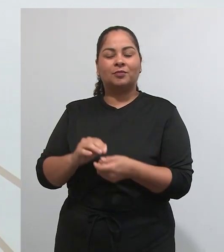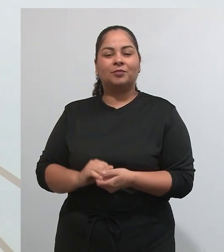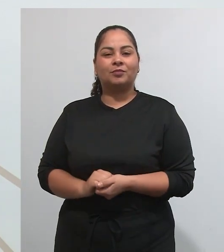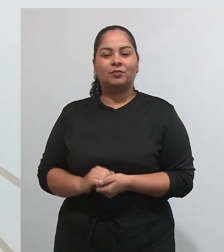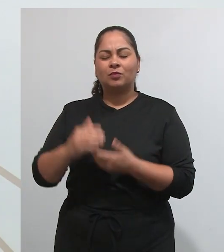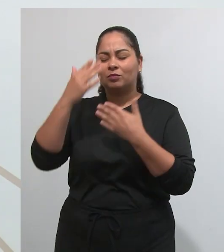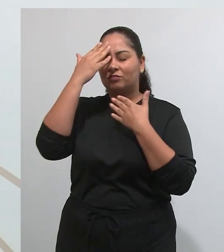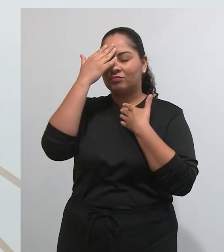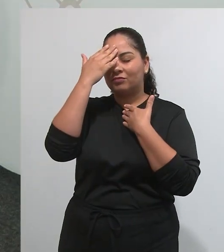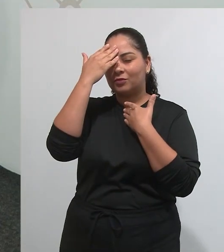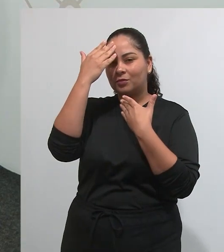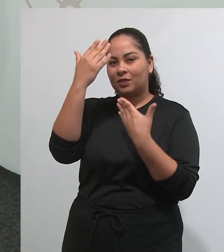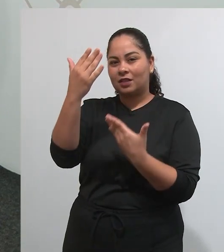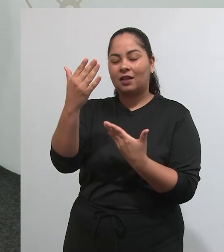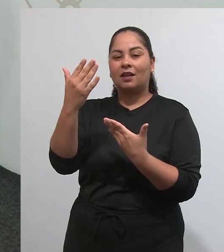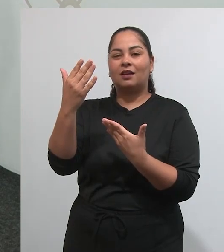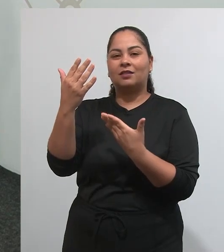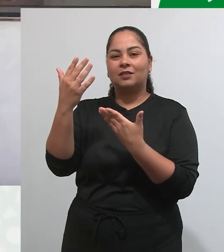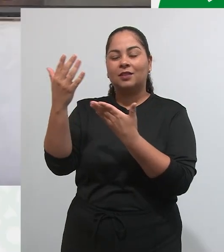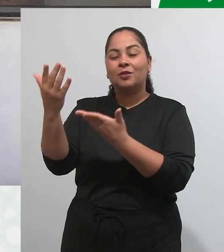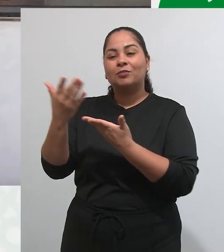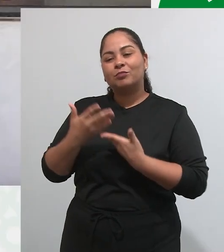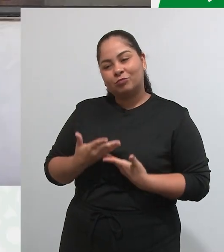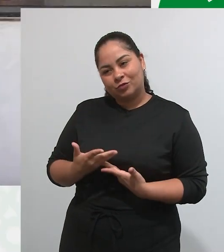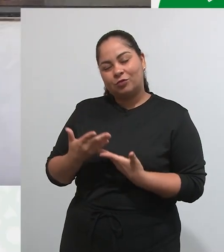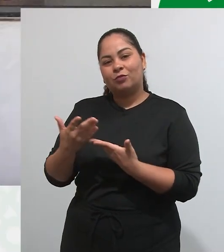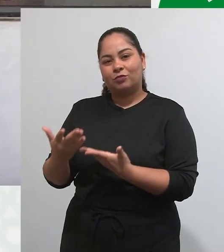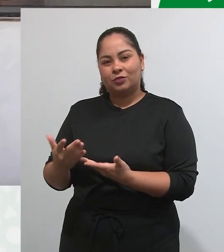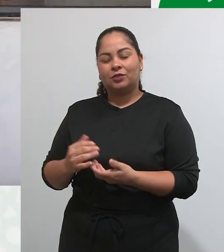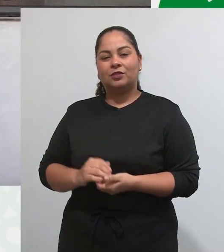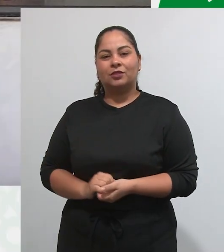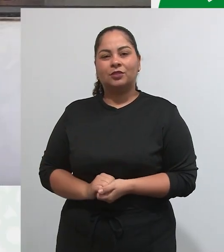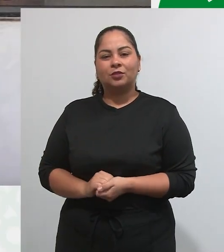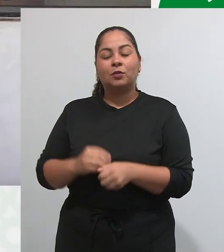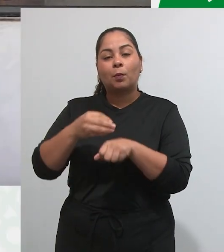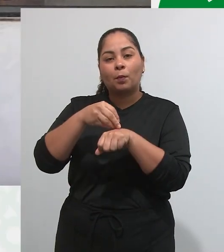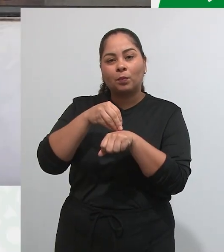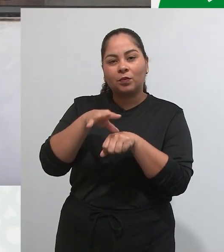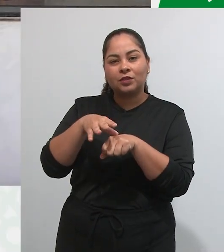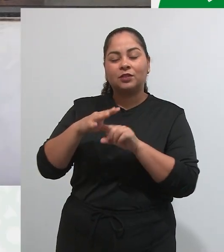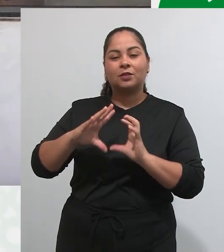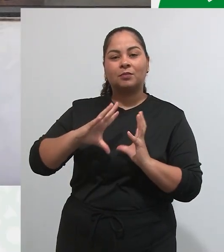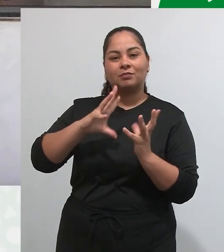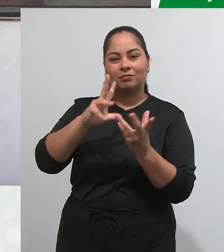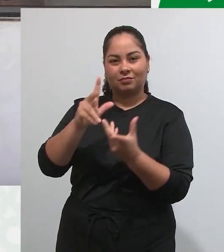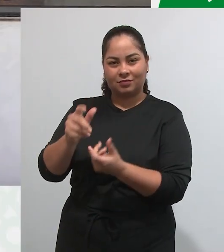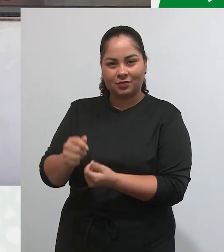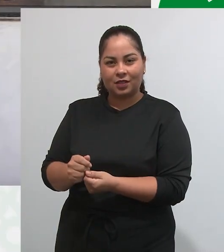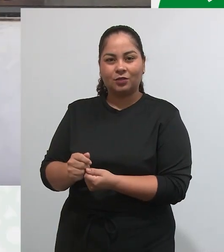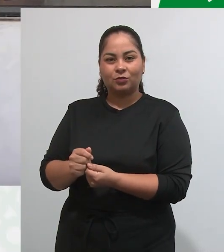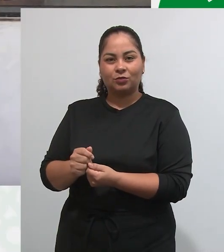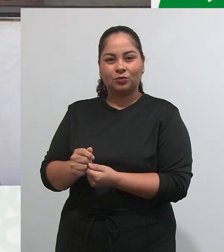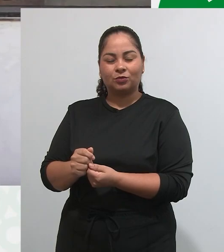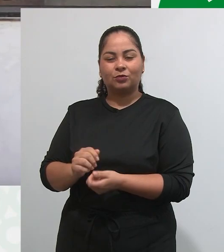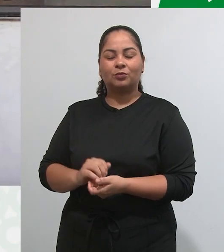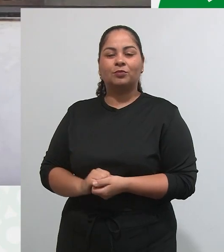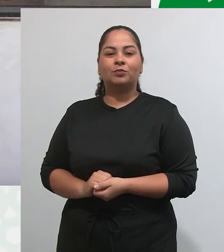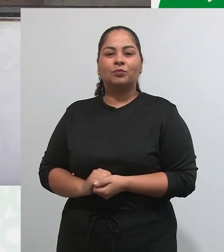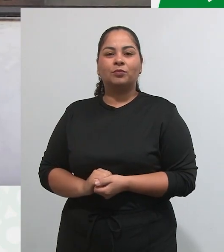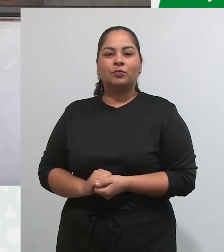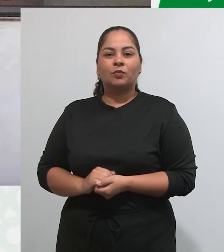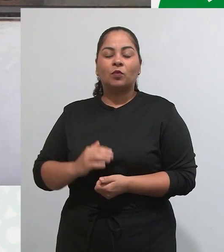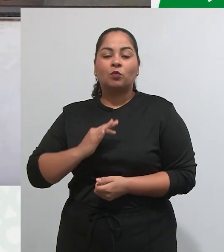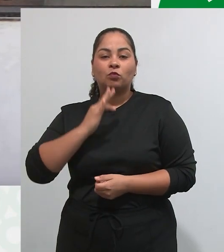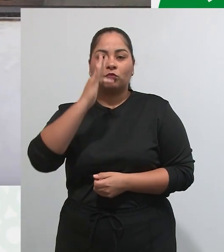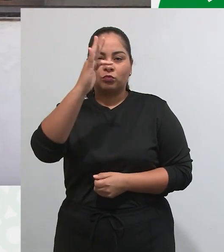nosso episódio. Eu que agradeço, né, por você ter me convidado, e diria assim para todos os profissionais,